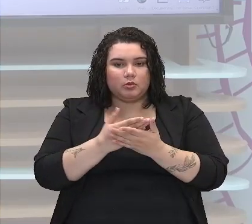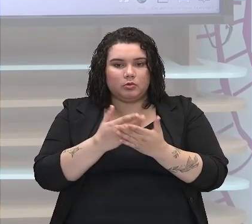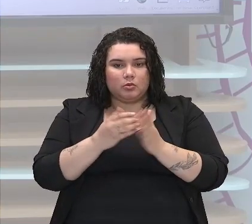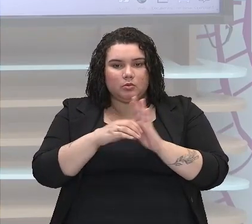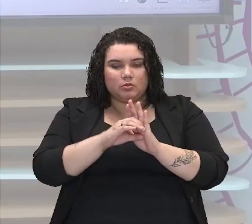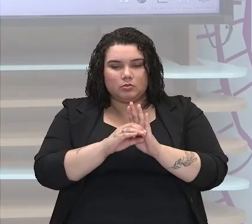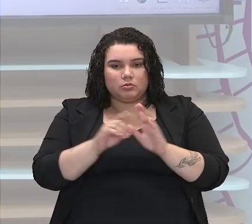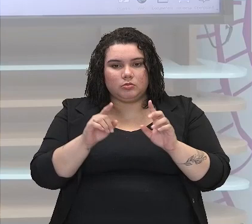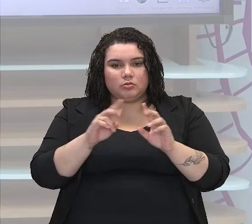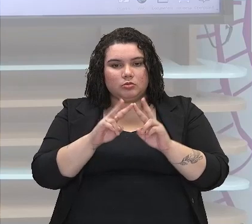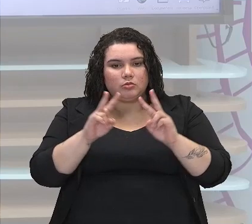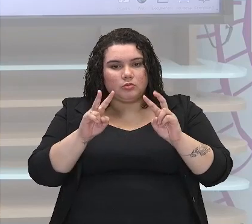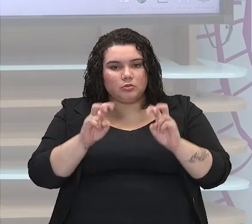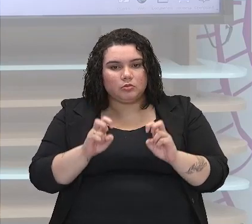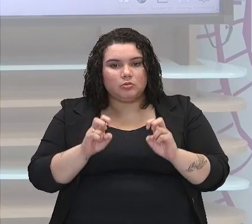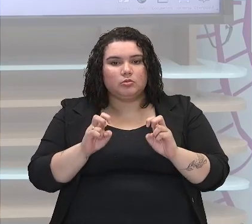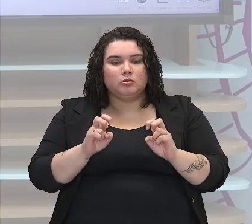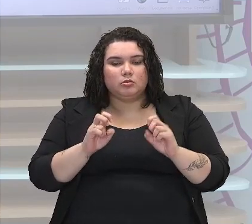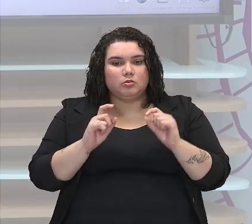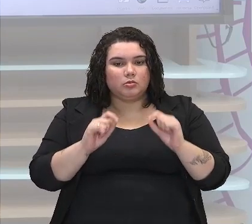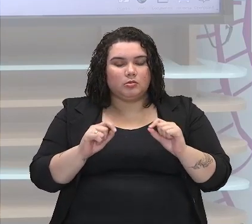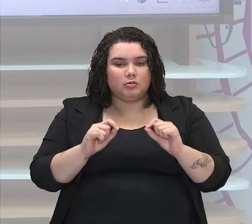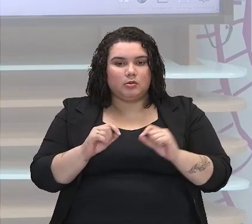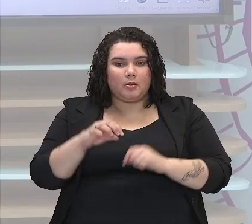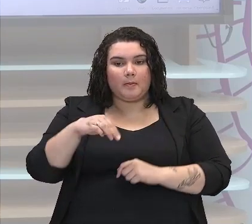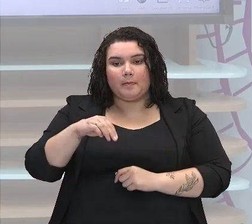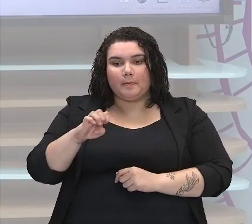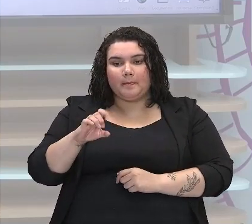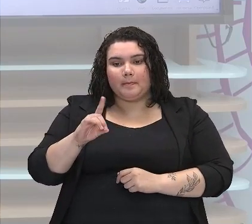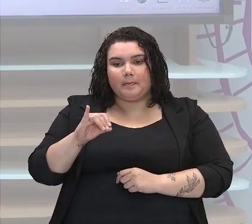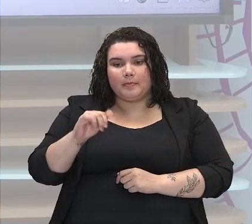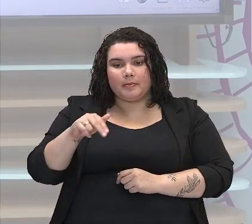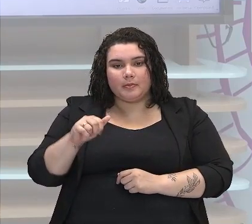né, nós verificamos mediana e